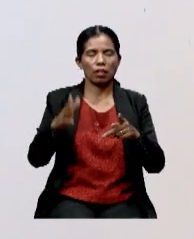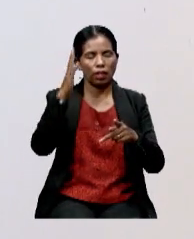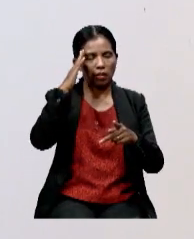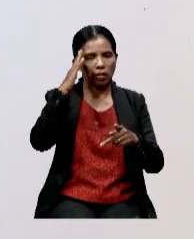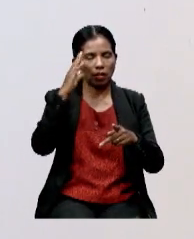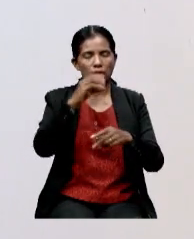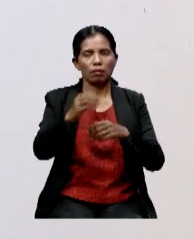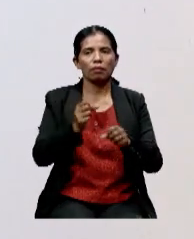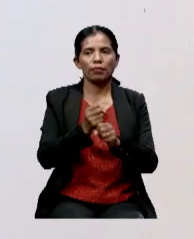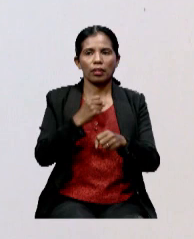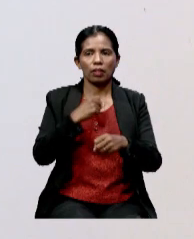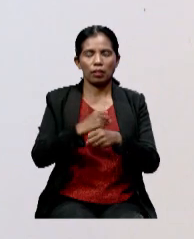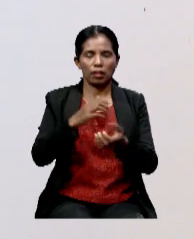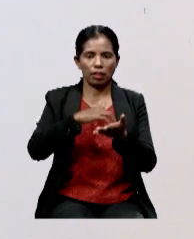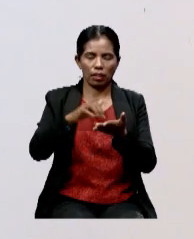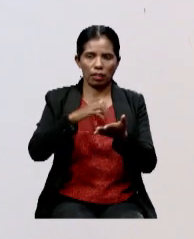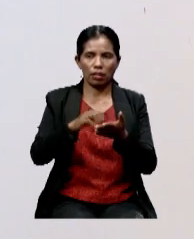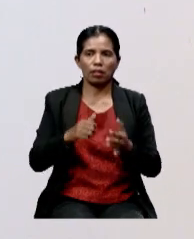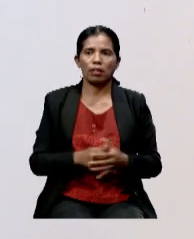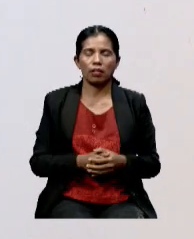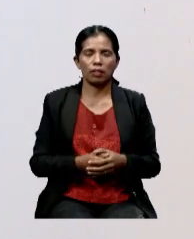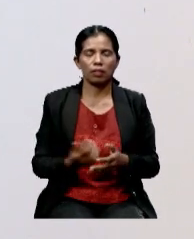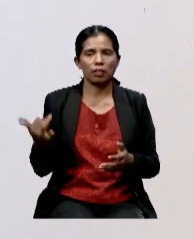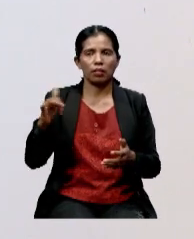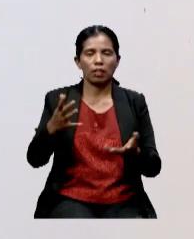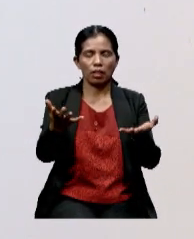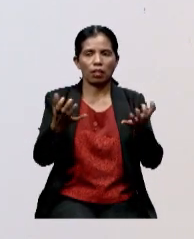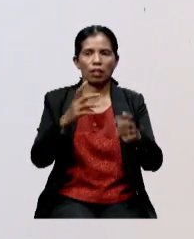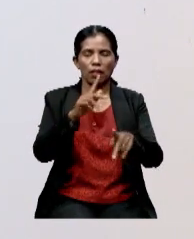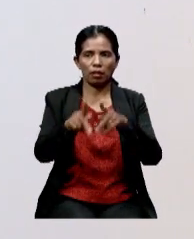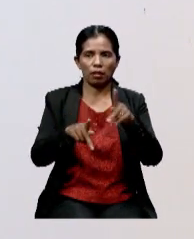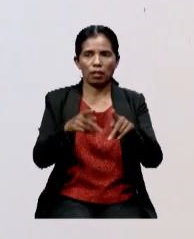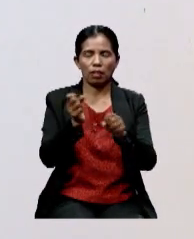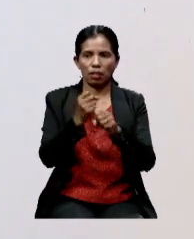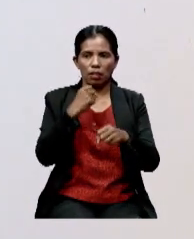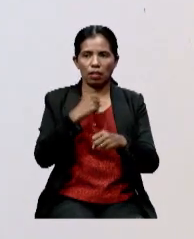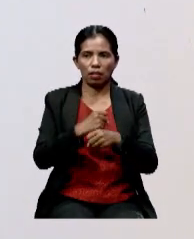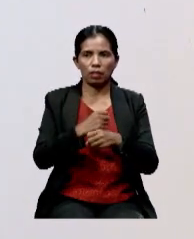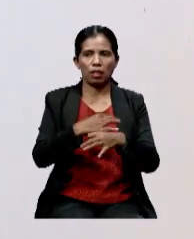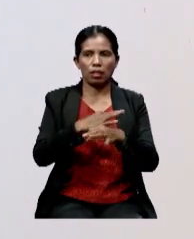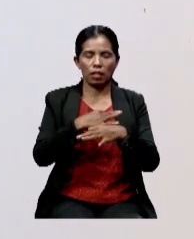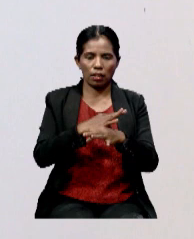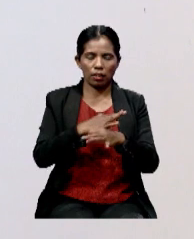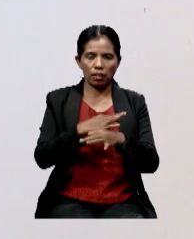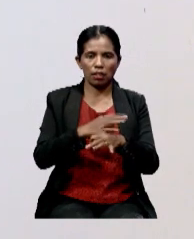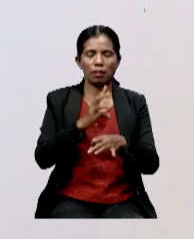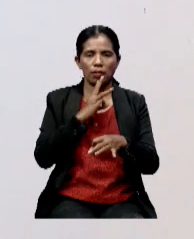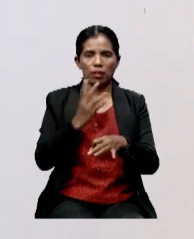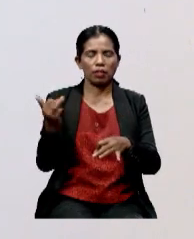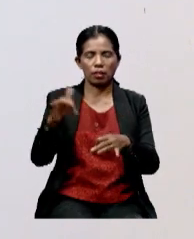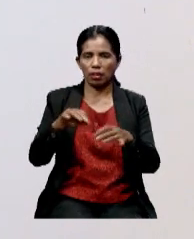construção sira bolu hasa trades. Sira nebe a carlori mos ema sira nebe ke halo canalização. Porque sira la